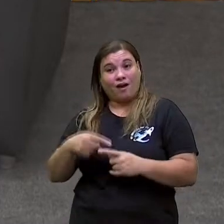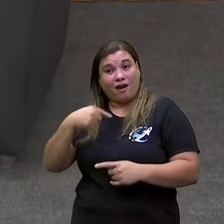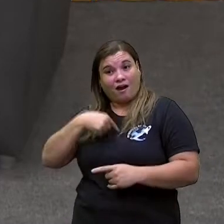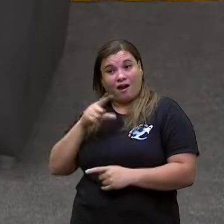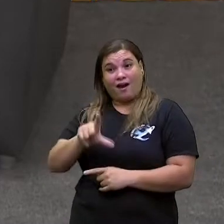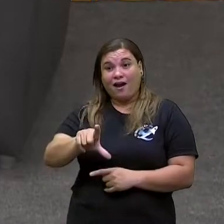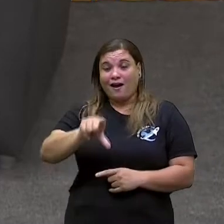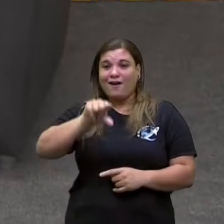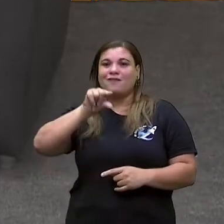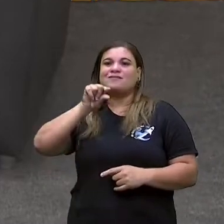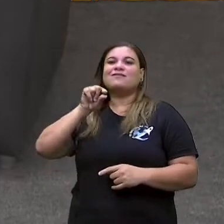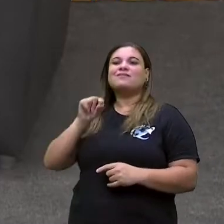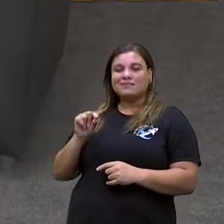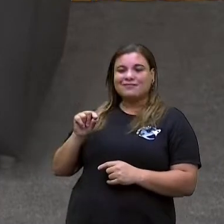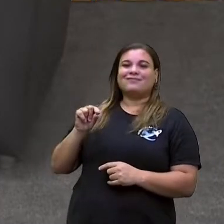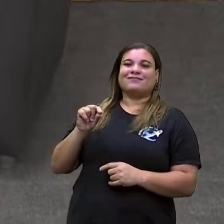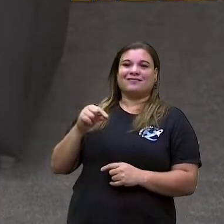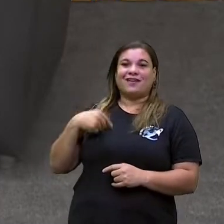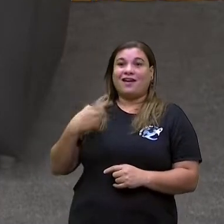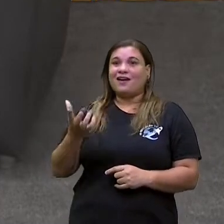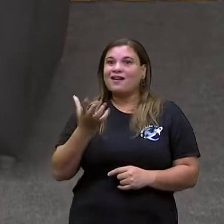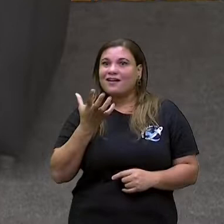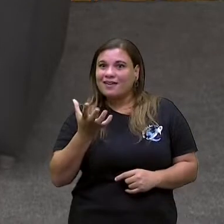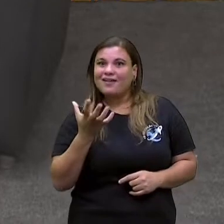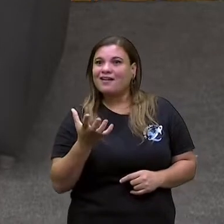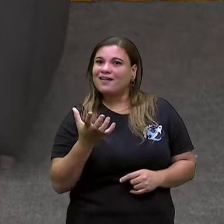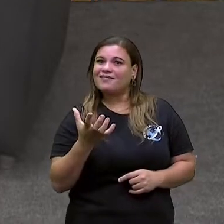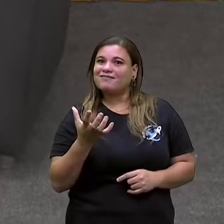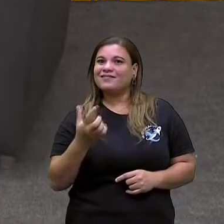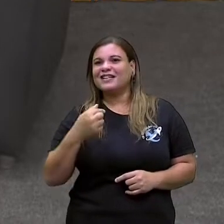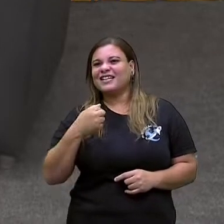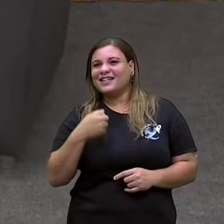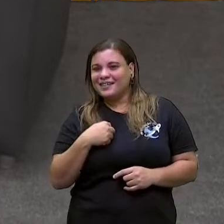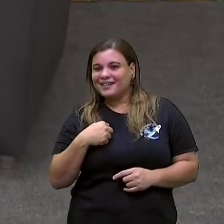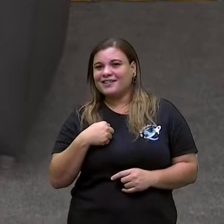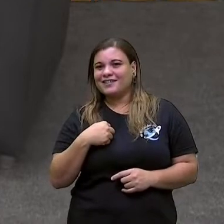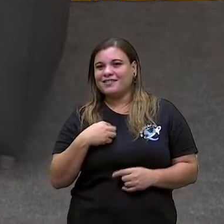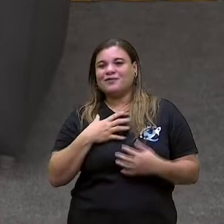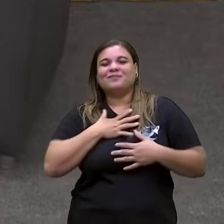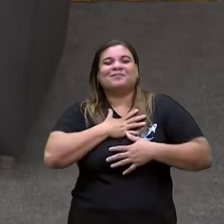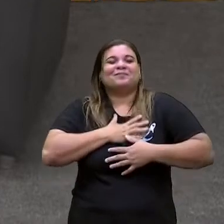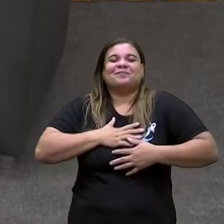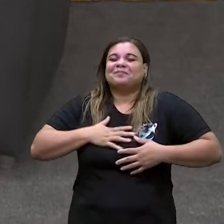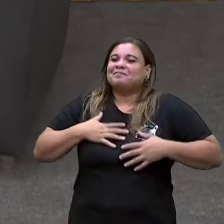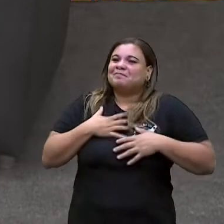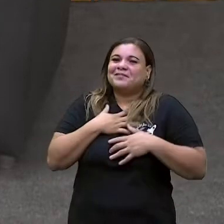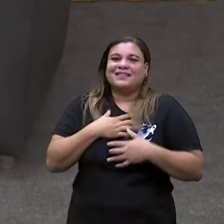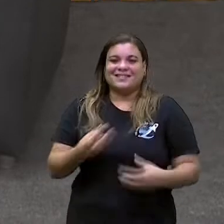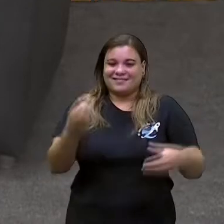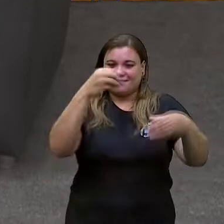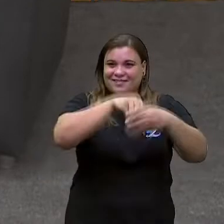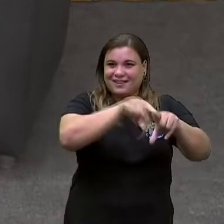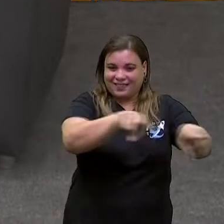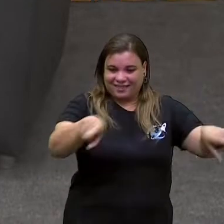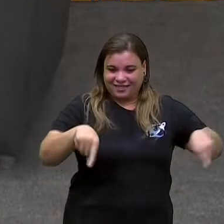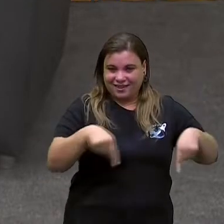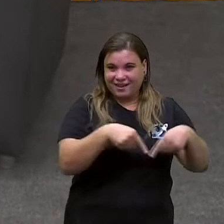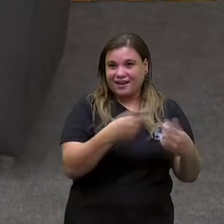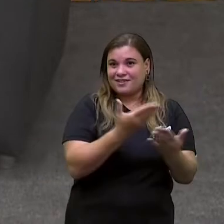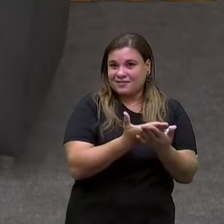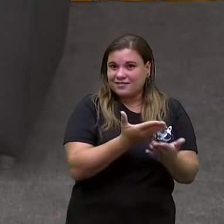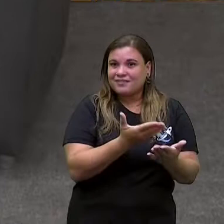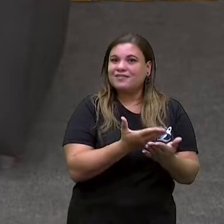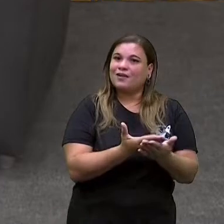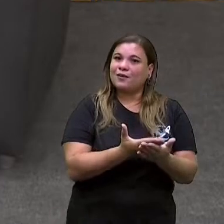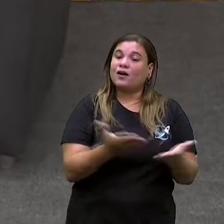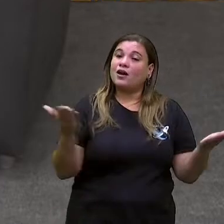acredito, porque me sinto muito bem dentro de uma sala de aula, me sinto muito bem aqui agora falando de um assunto que eu gosto muito, que é a leitura.